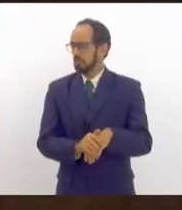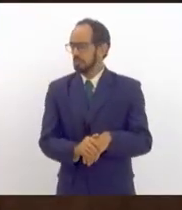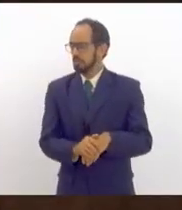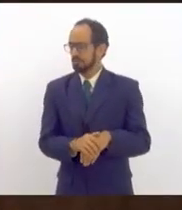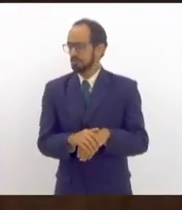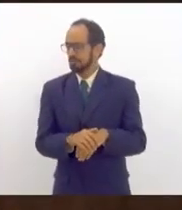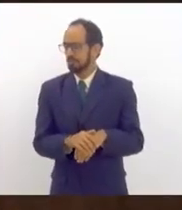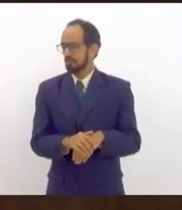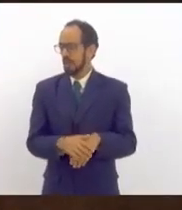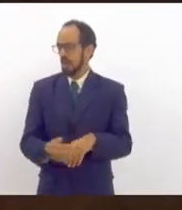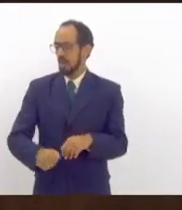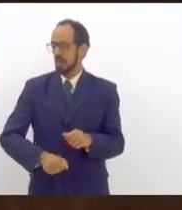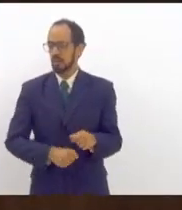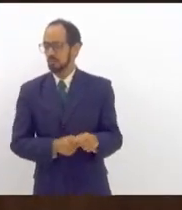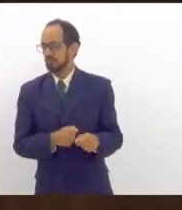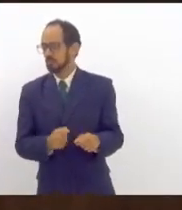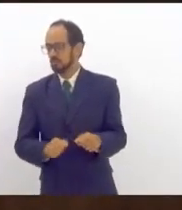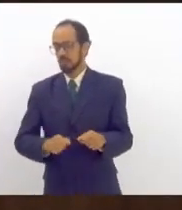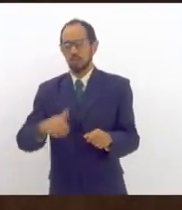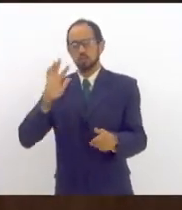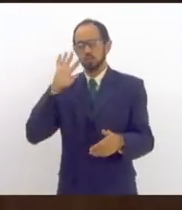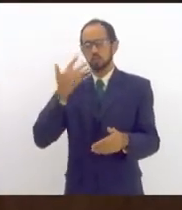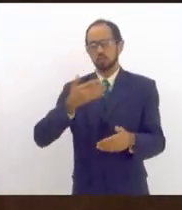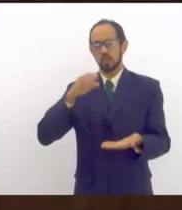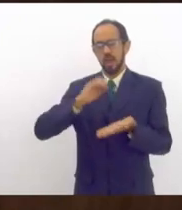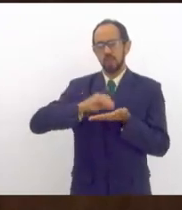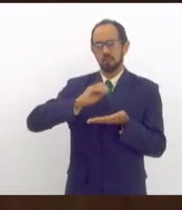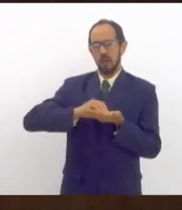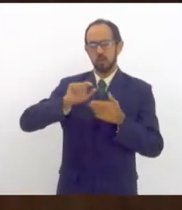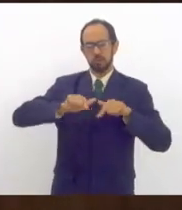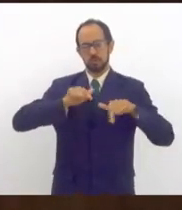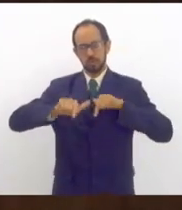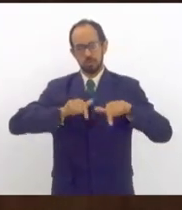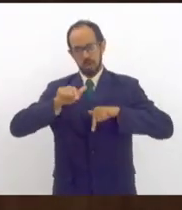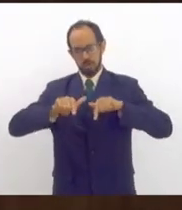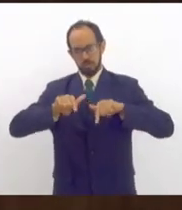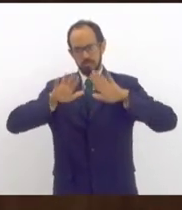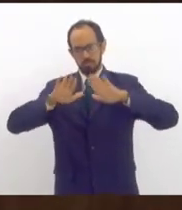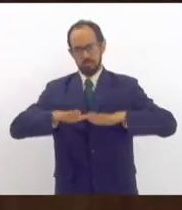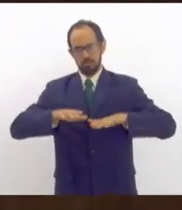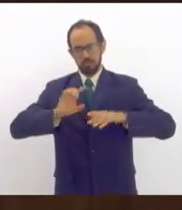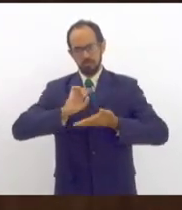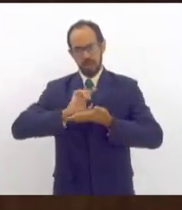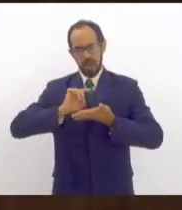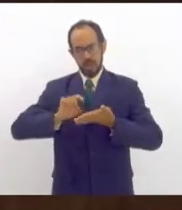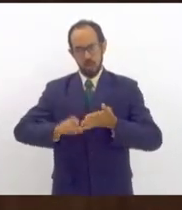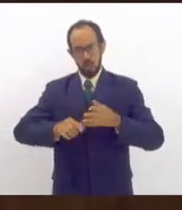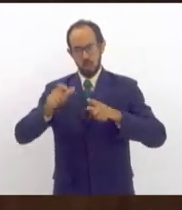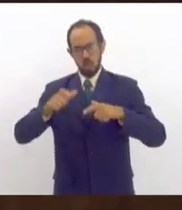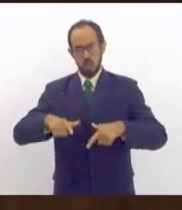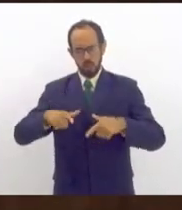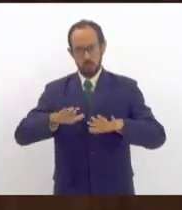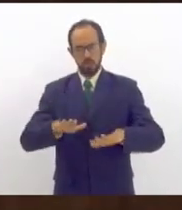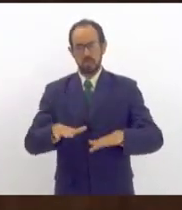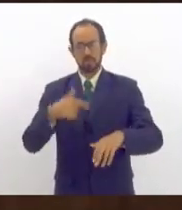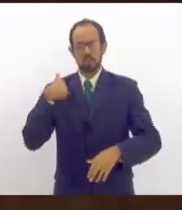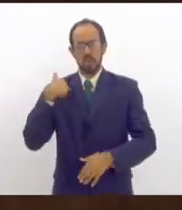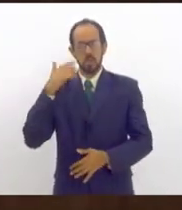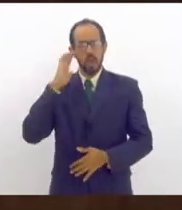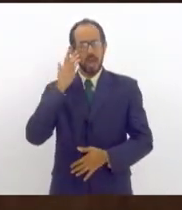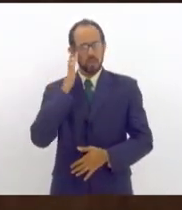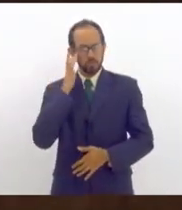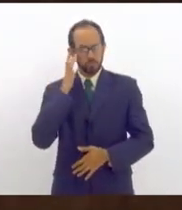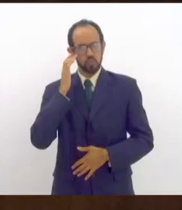a solução do desemprego e das formas como desemprego está lá em cada realidade específica mas acho que é é